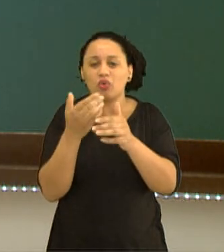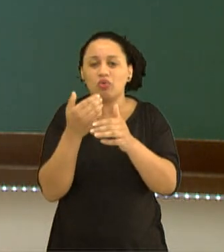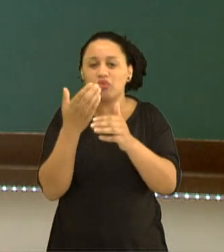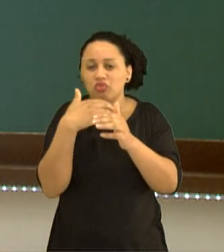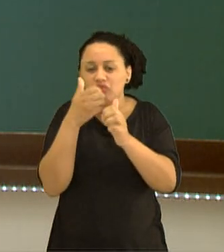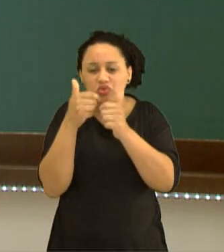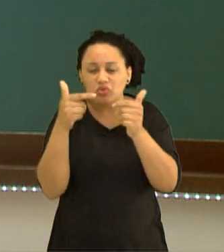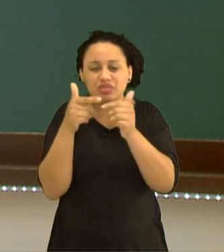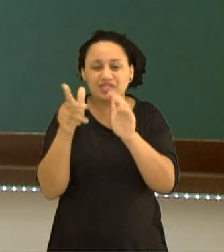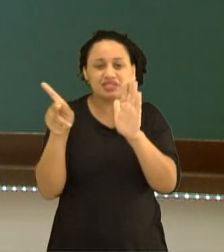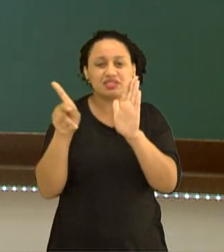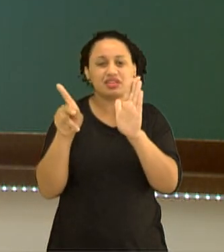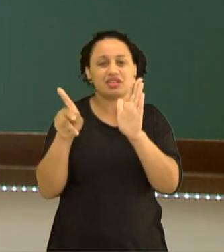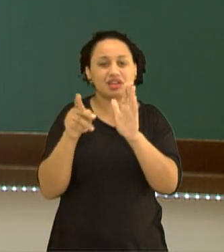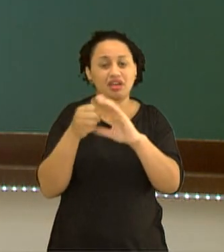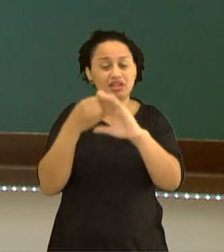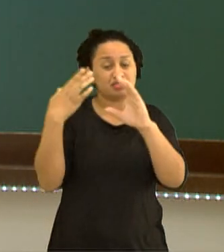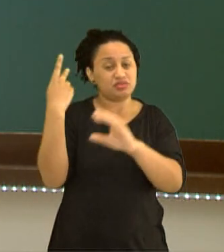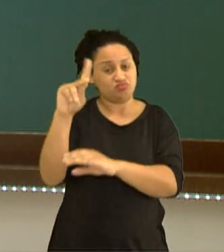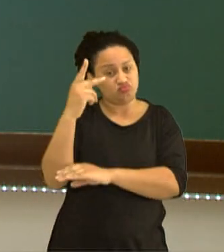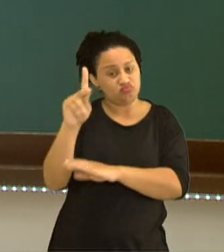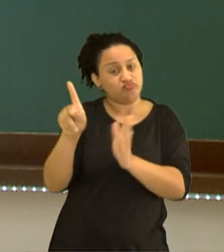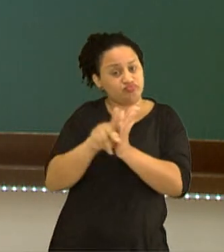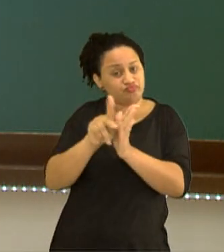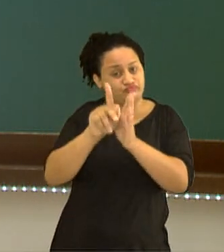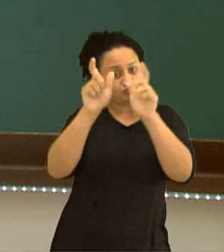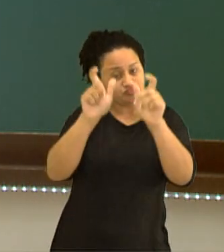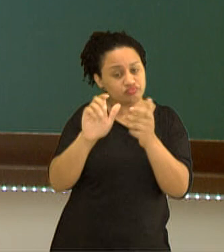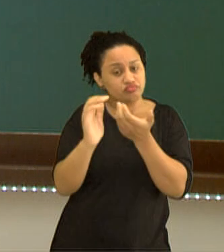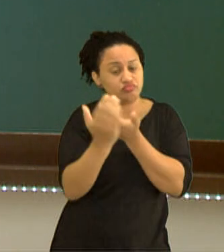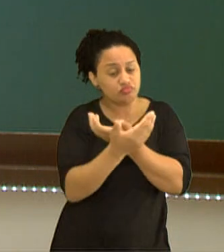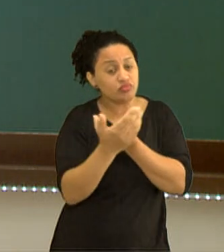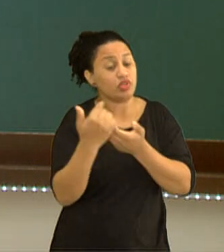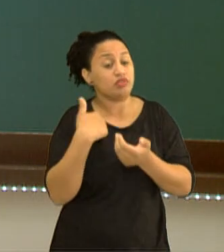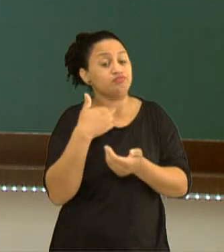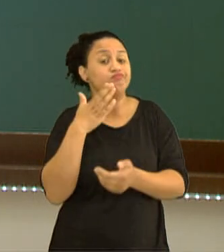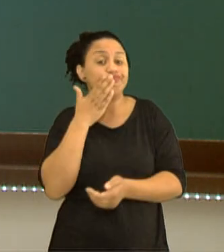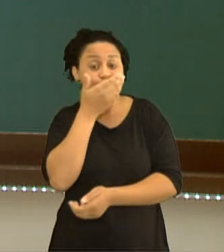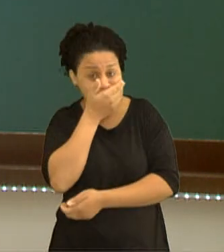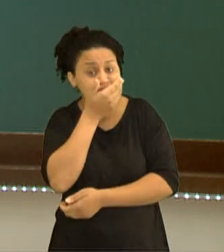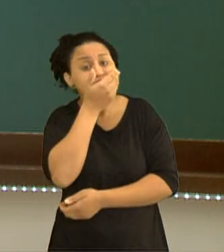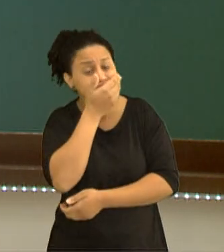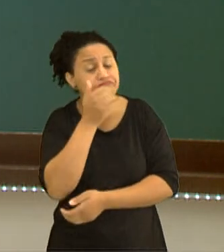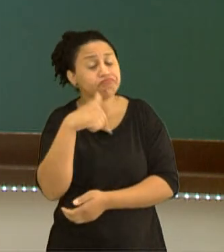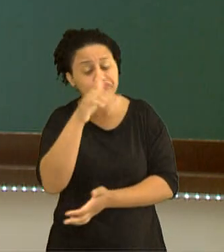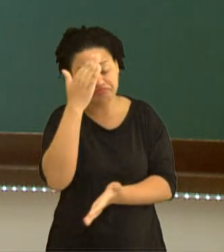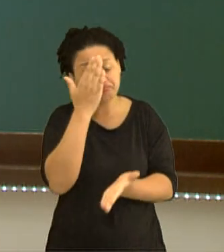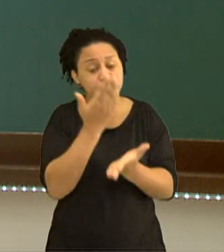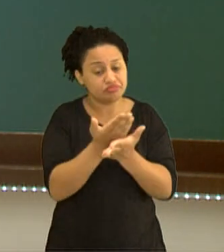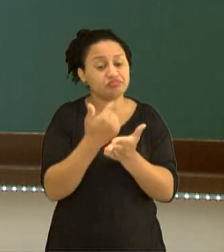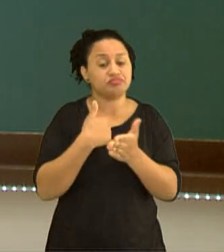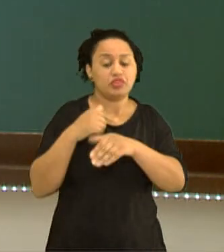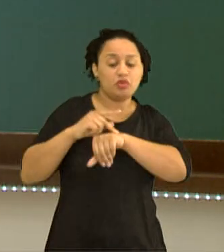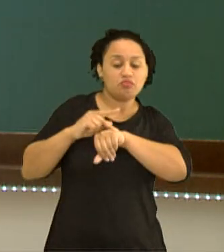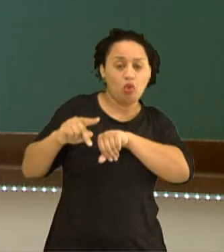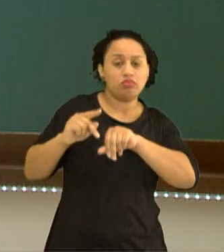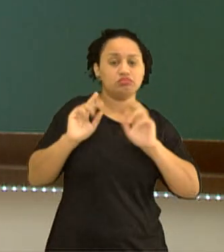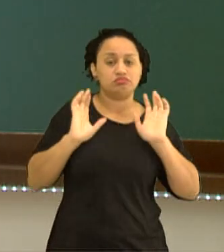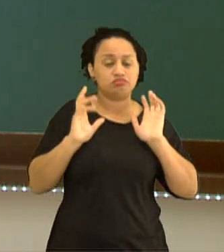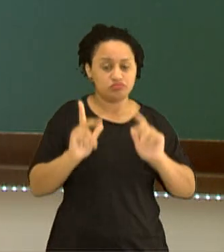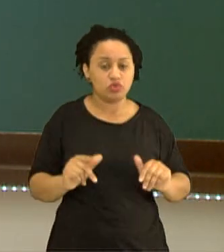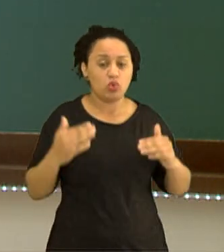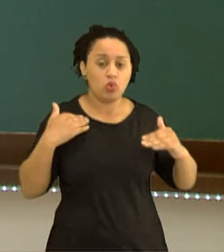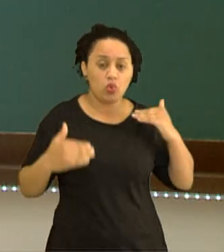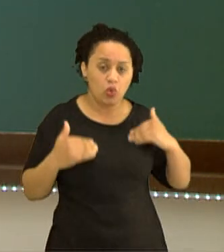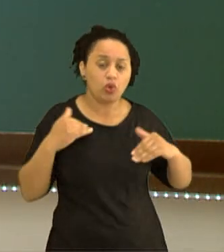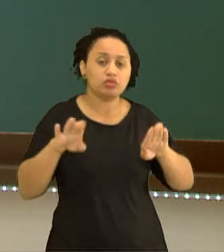frutas próprias do Oriente Médio. Então eles mantêm o jejum. Eles acreditam que além da questão da purificação, tanto do corpo